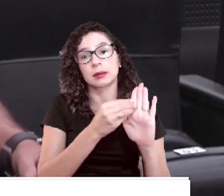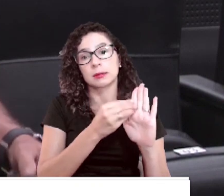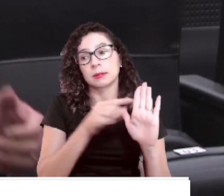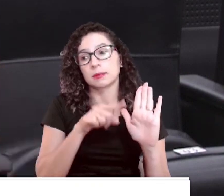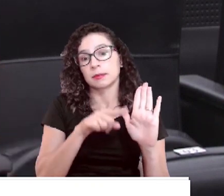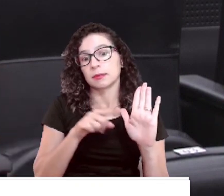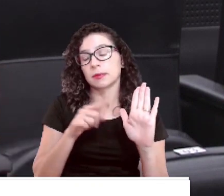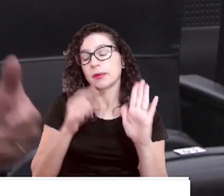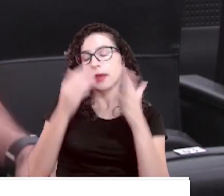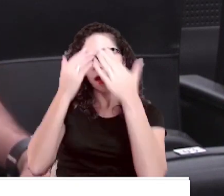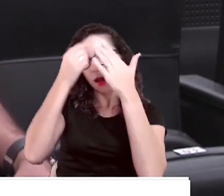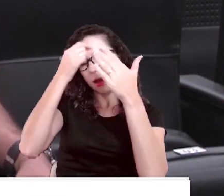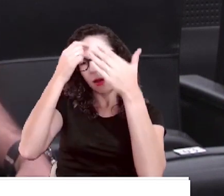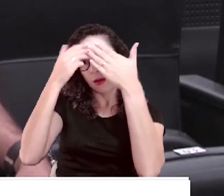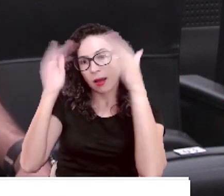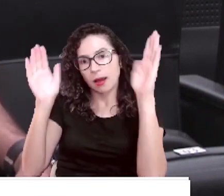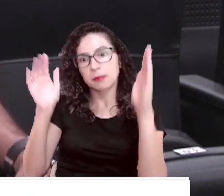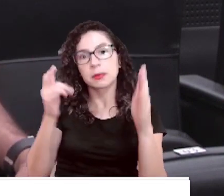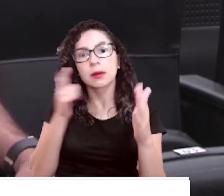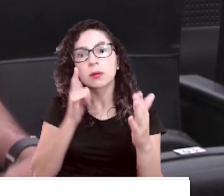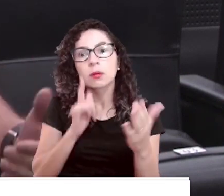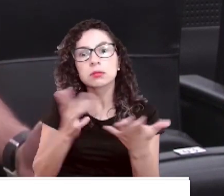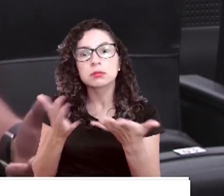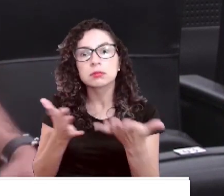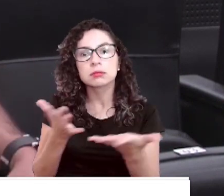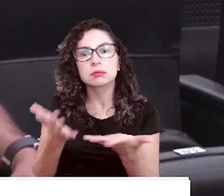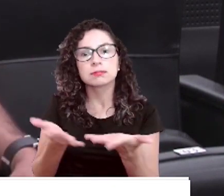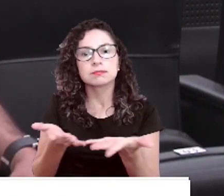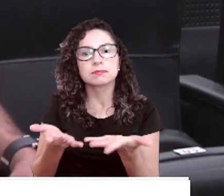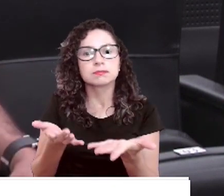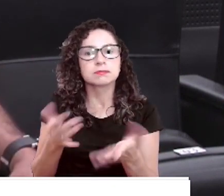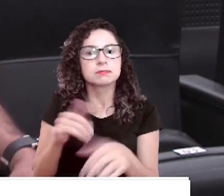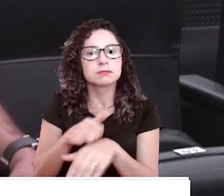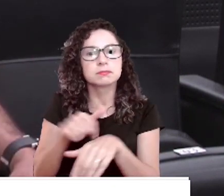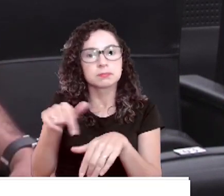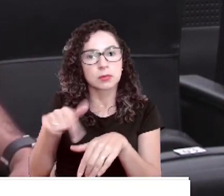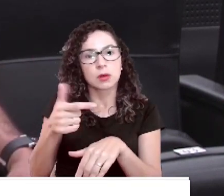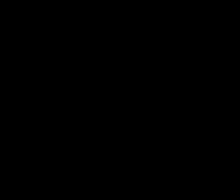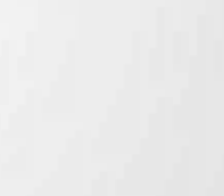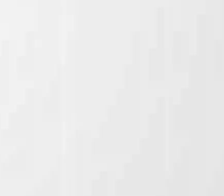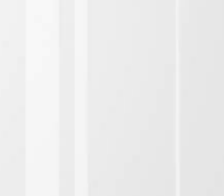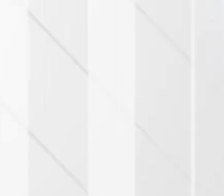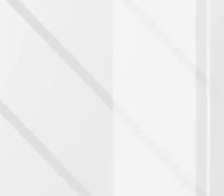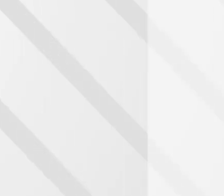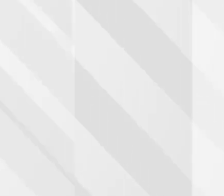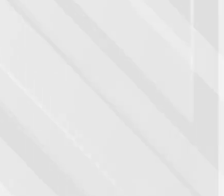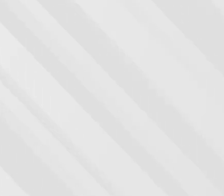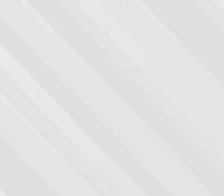consciência do nosso prefeito para que algo seja feito ainda esse ano antes que caia. Obrigado, Excelência.